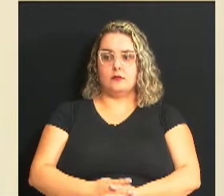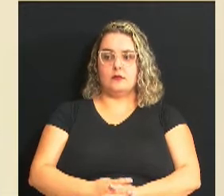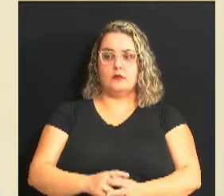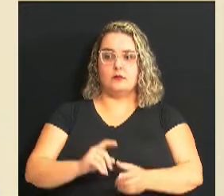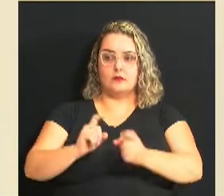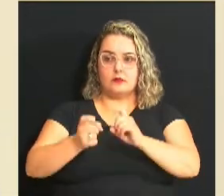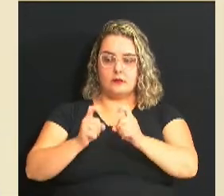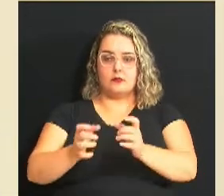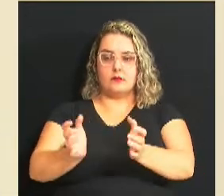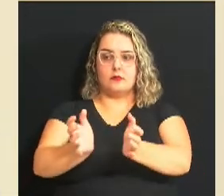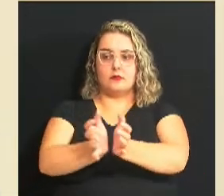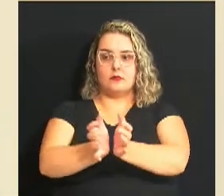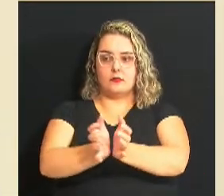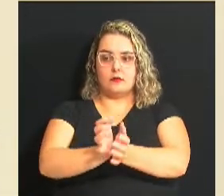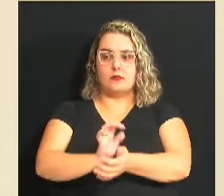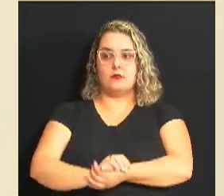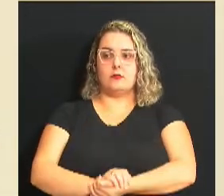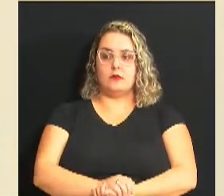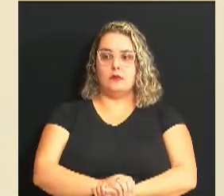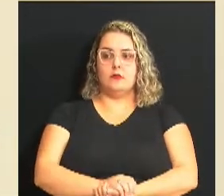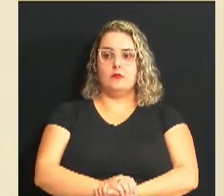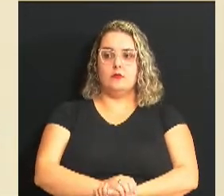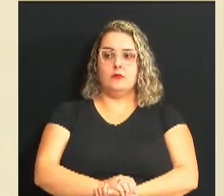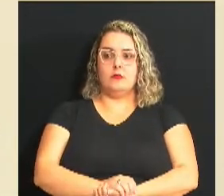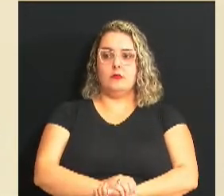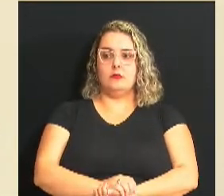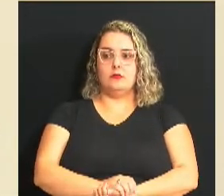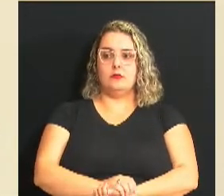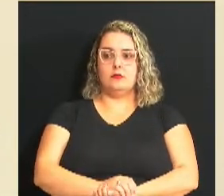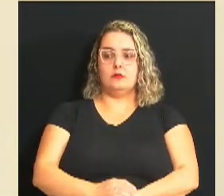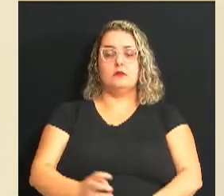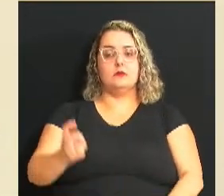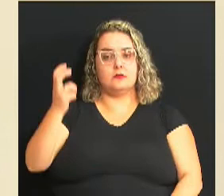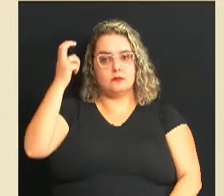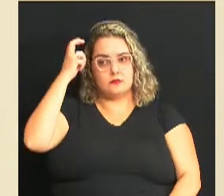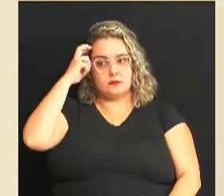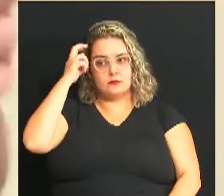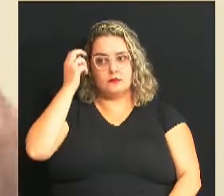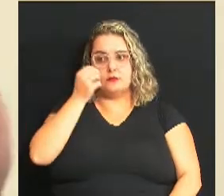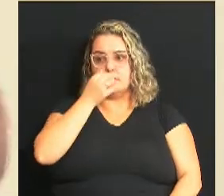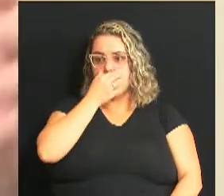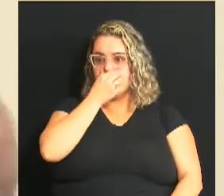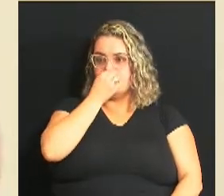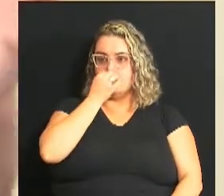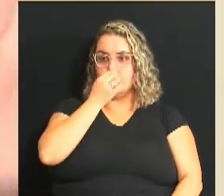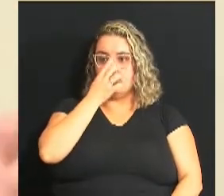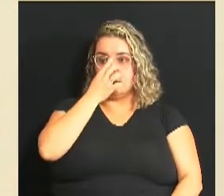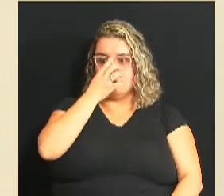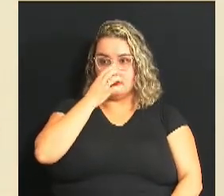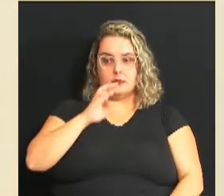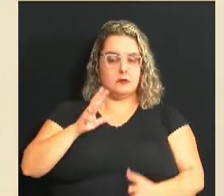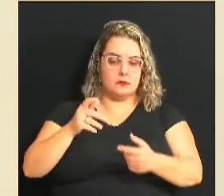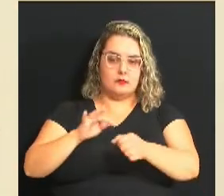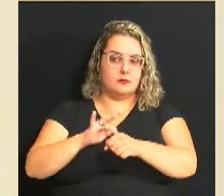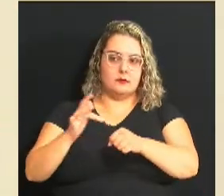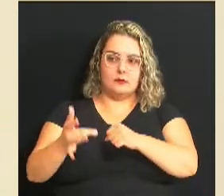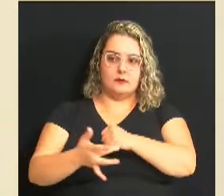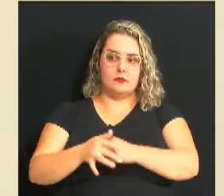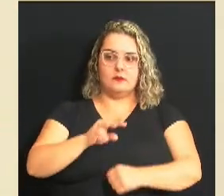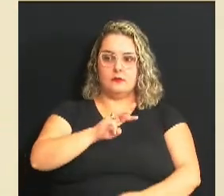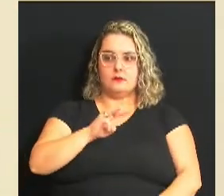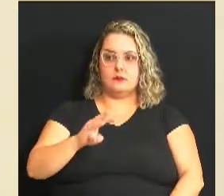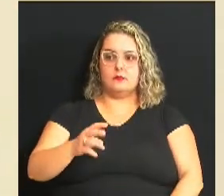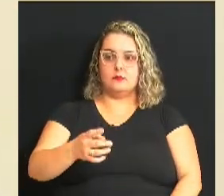da Comissão de Cultura, as redes, enfim, o site da Câmara